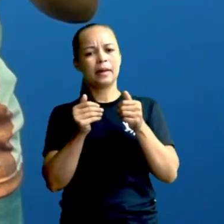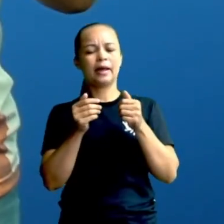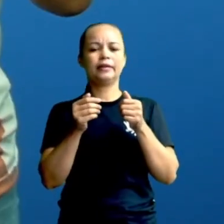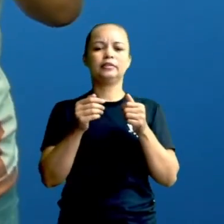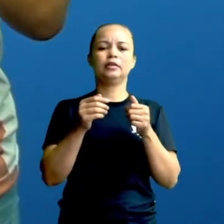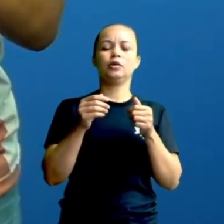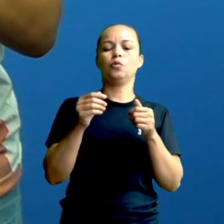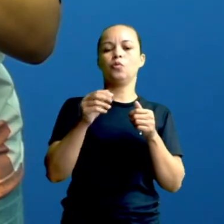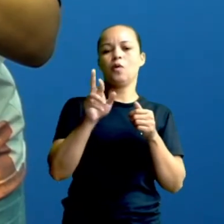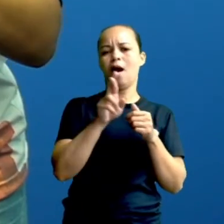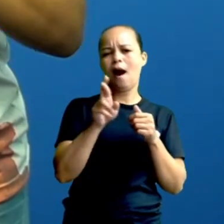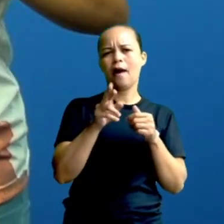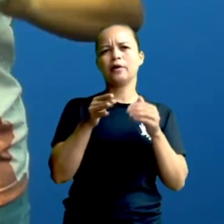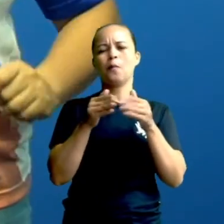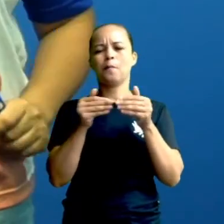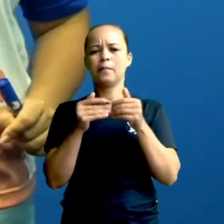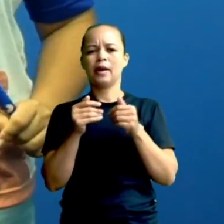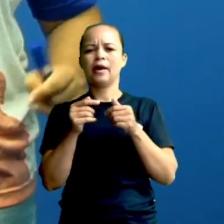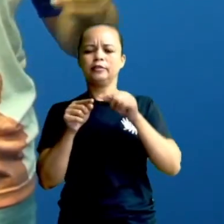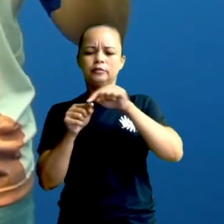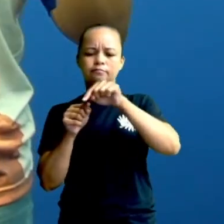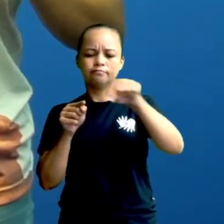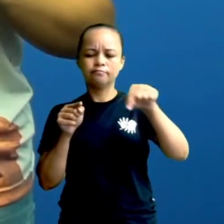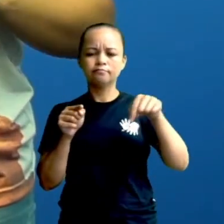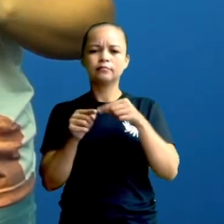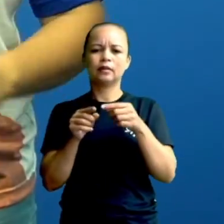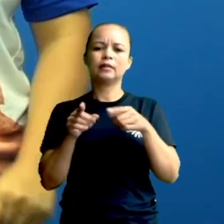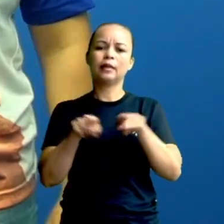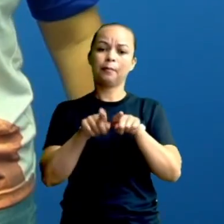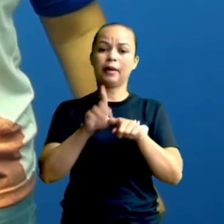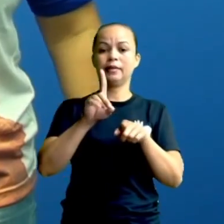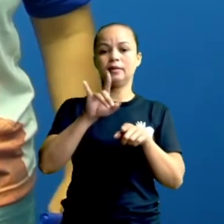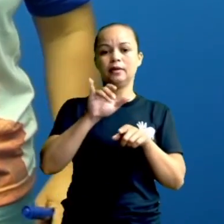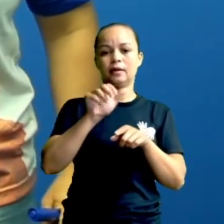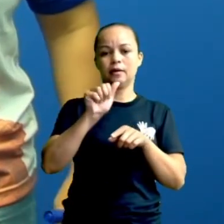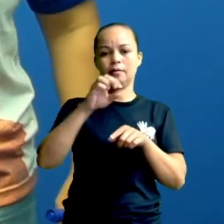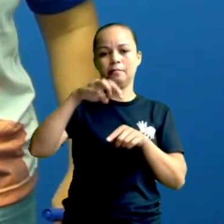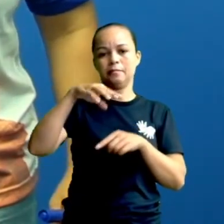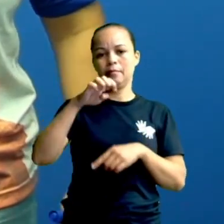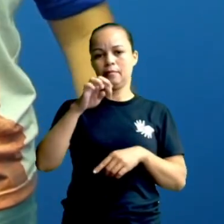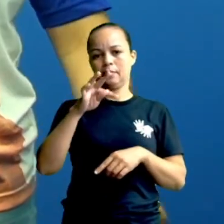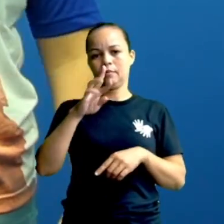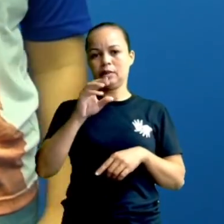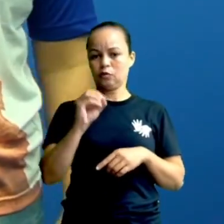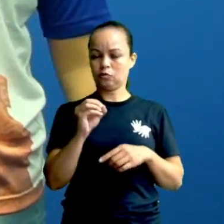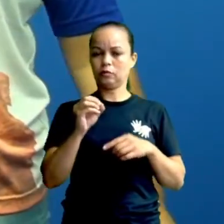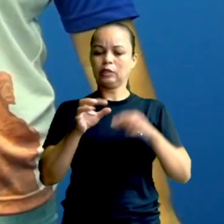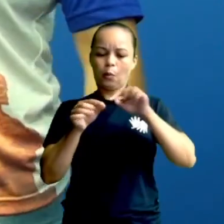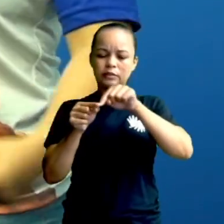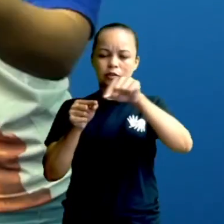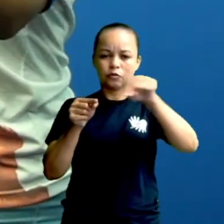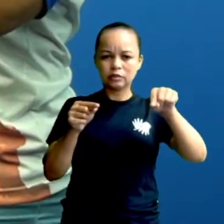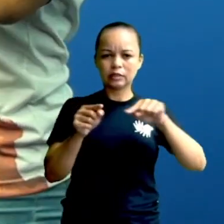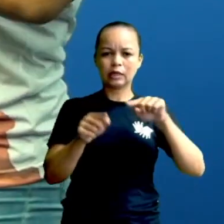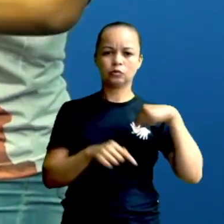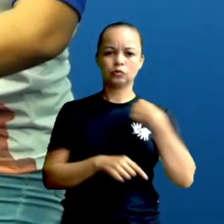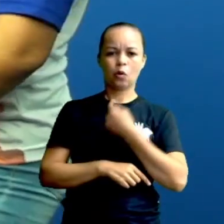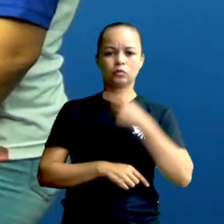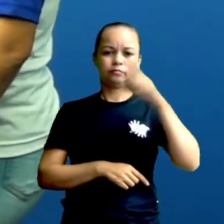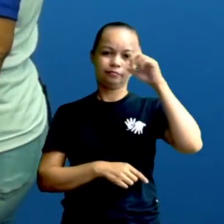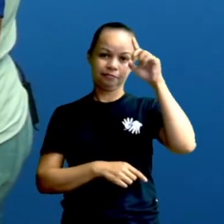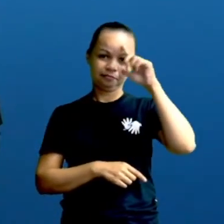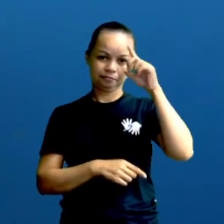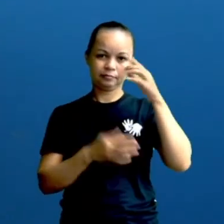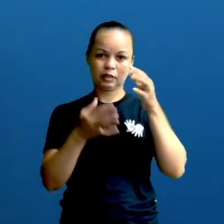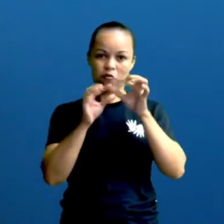o diâmetro, pedem voltas. Então, a circunferência está em nosso dia a dia, tá certo? Então, vamos para a